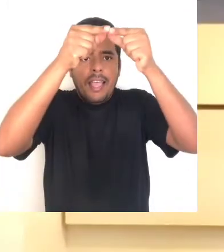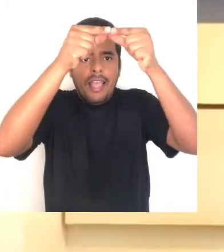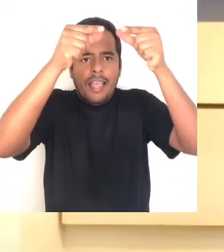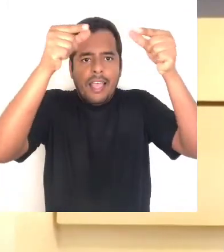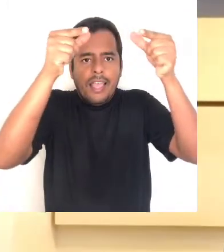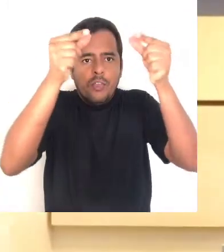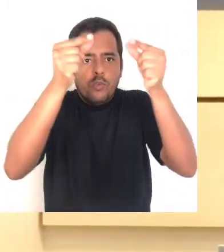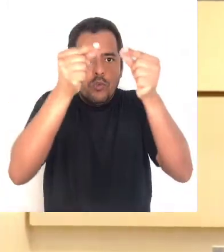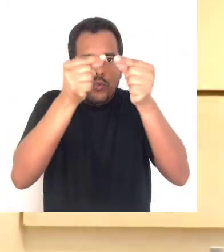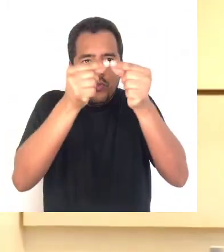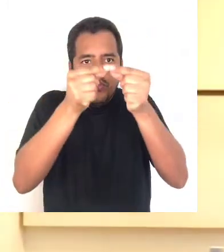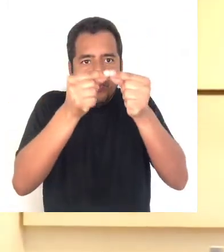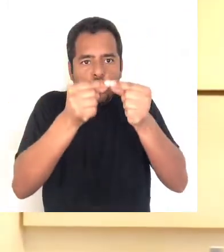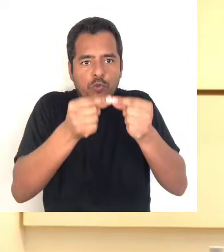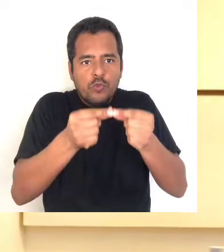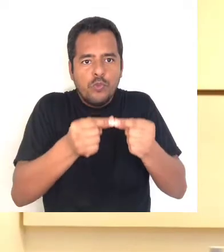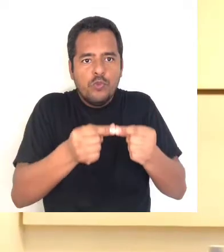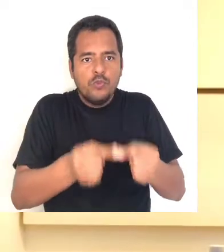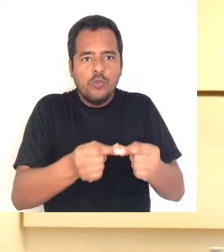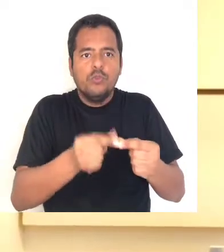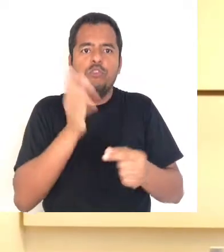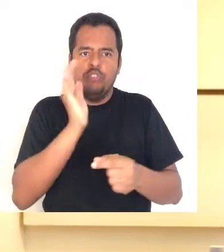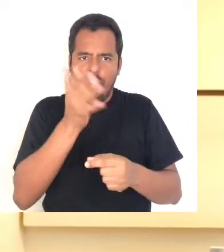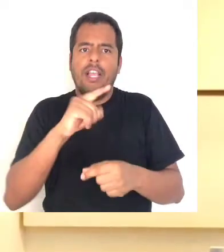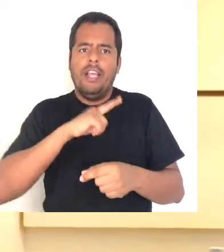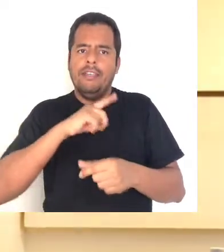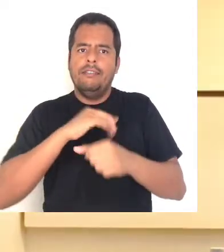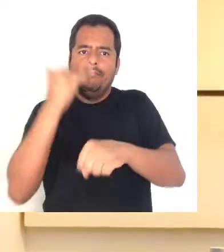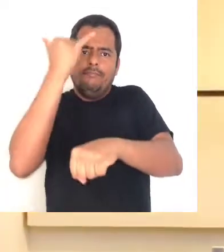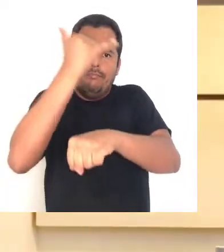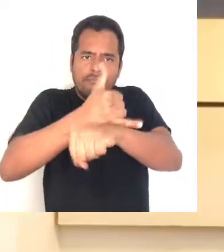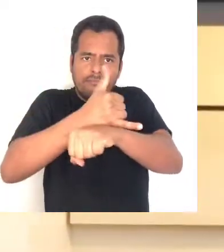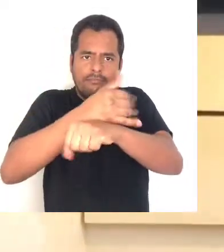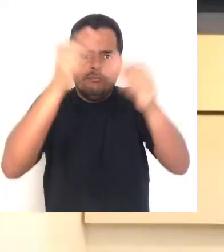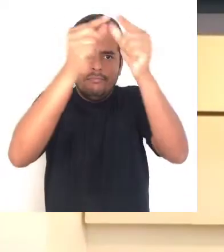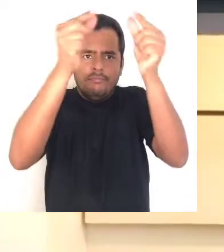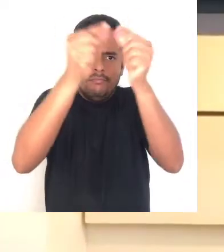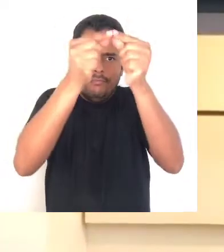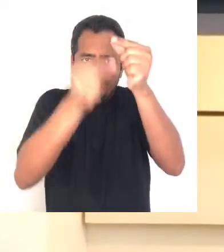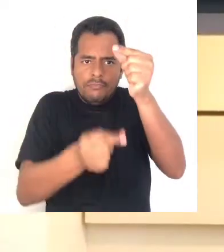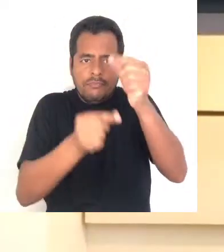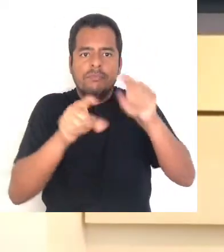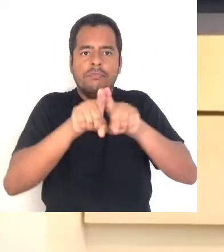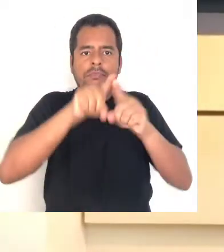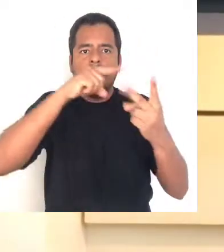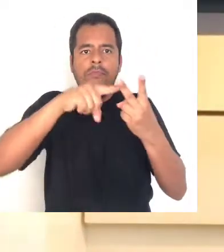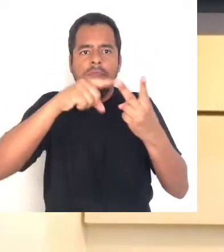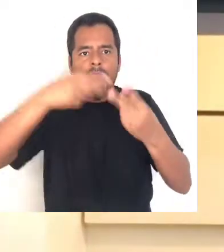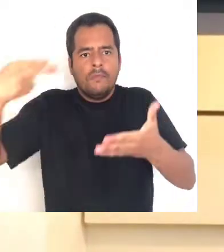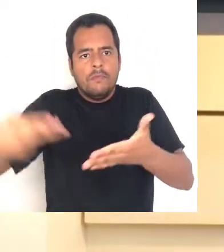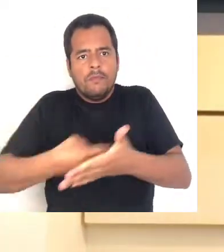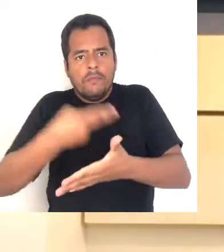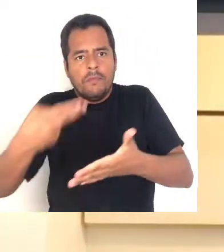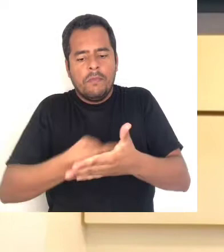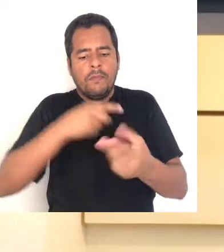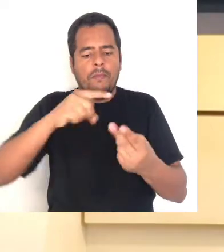separação, tá? Que eu já tenho aqui a garra e o suporte universal. Eu vou precisar também de espátulas,